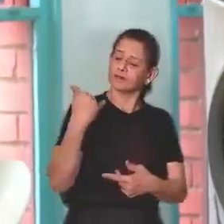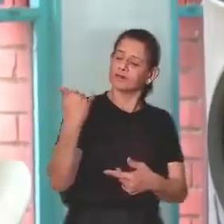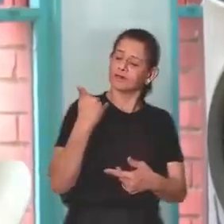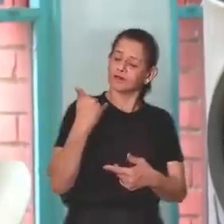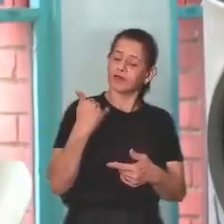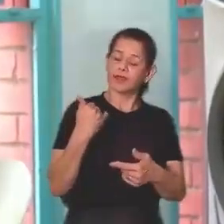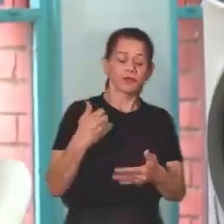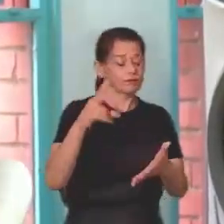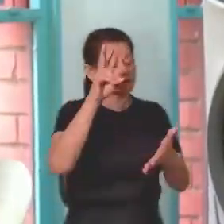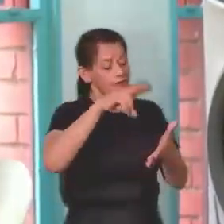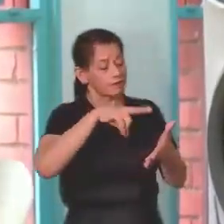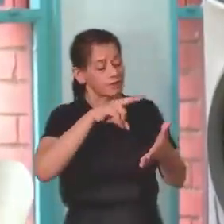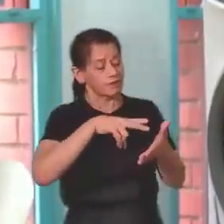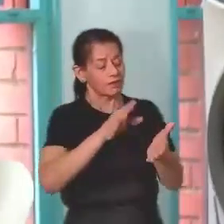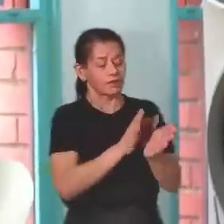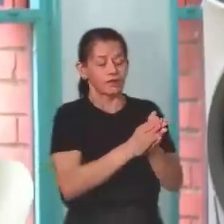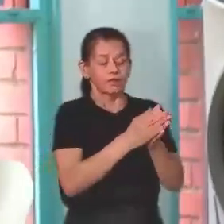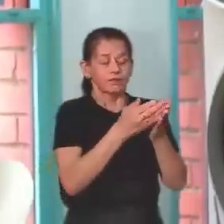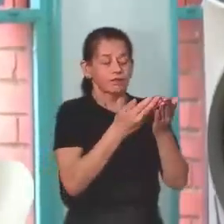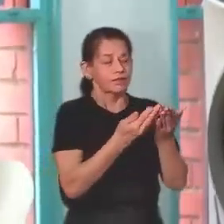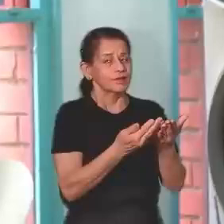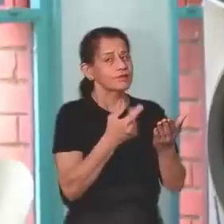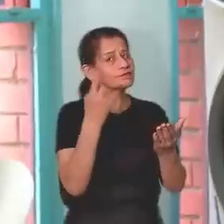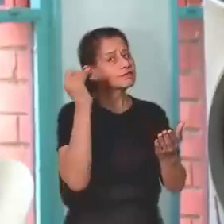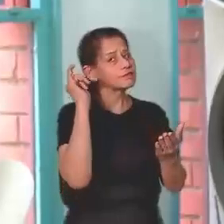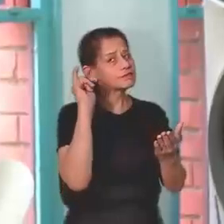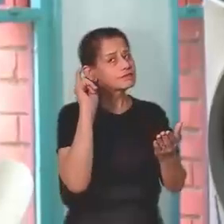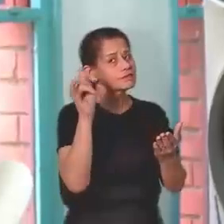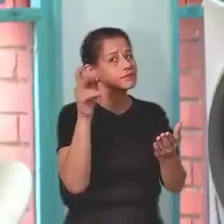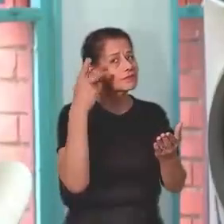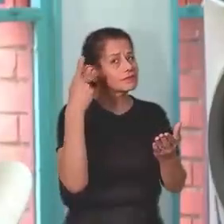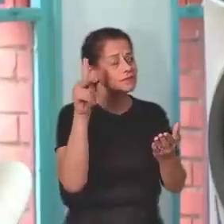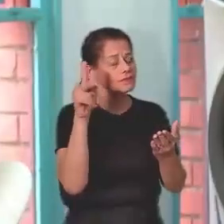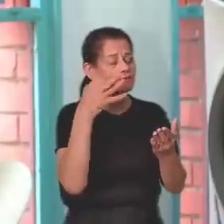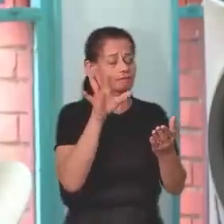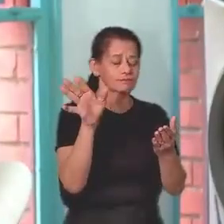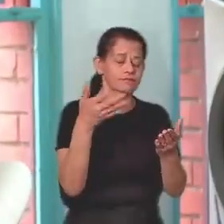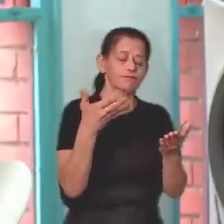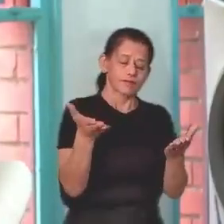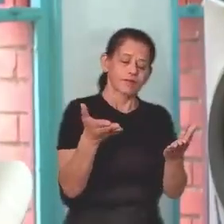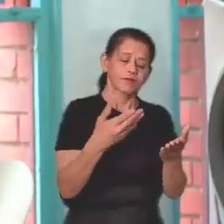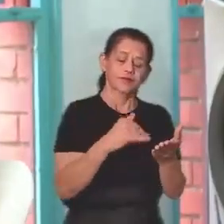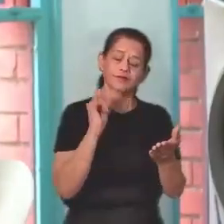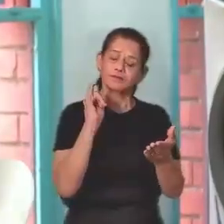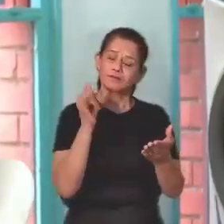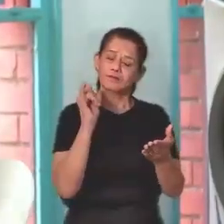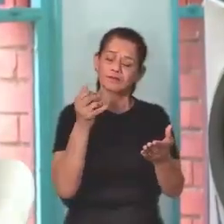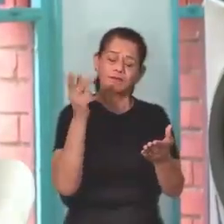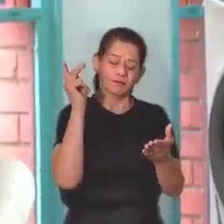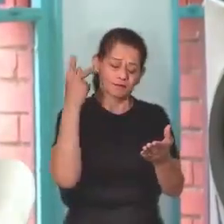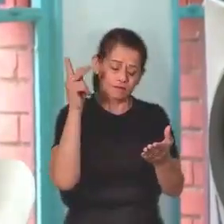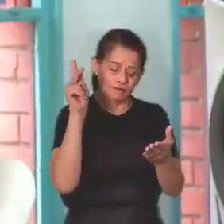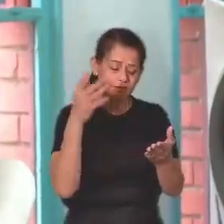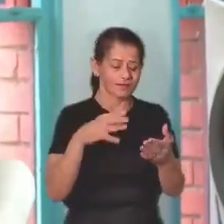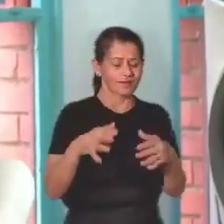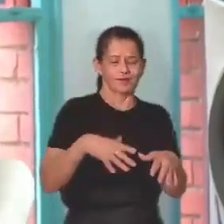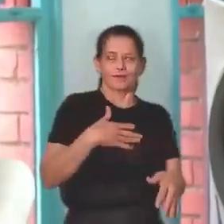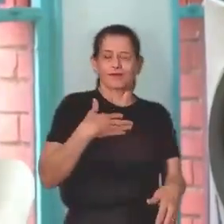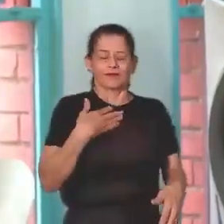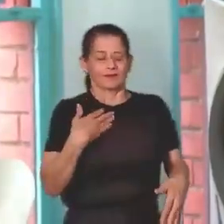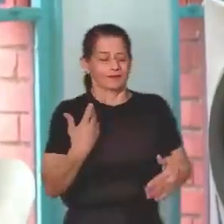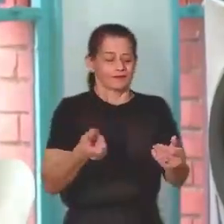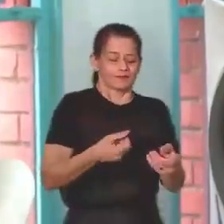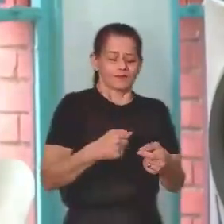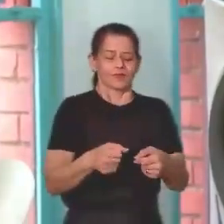livro seu, por que você não escreve e tal. E eu acho que até do processo mesmo de autoestima, né, da gente